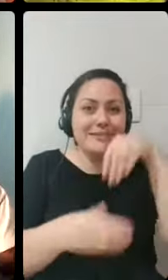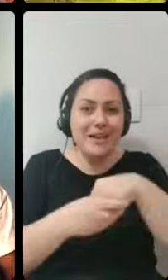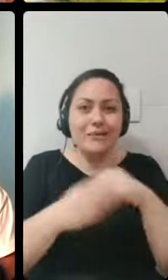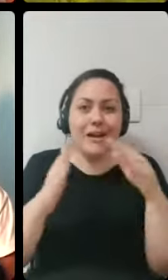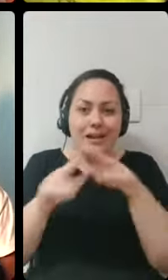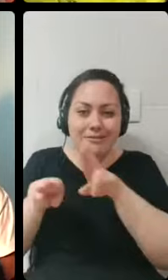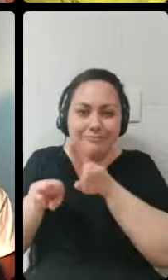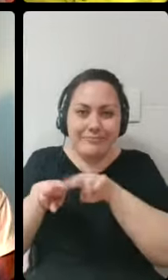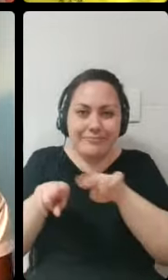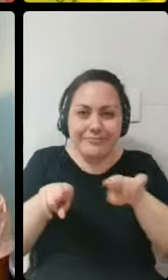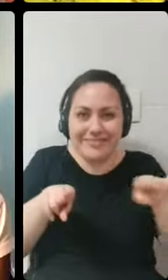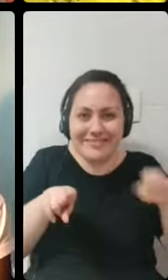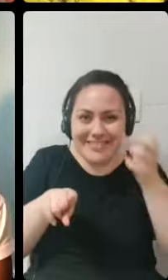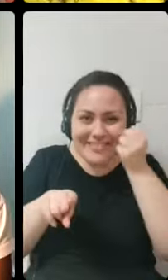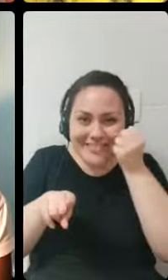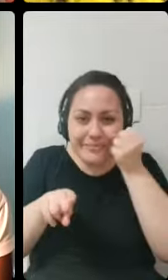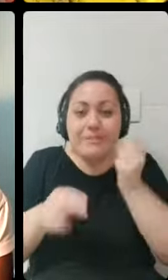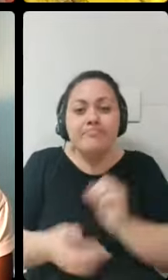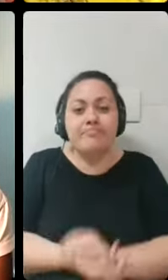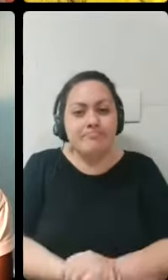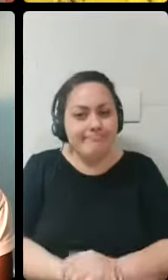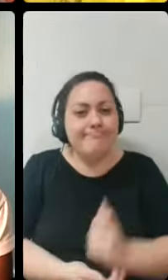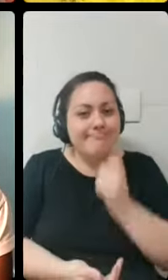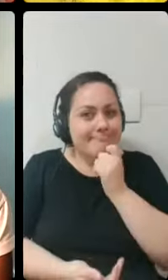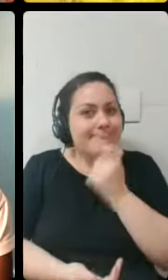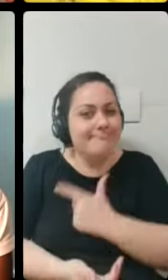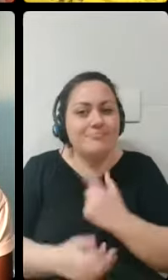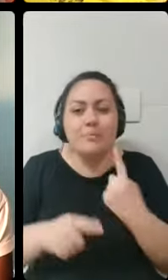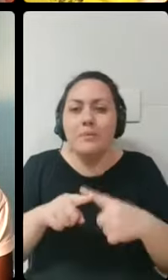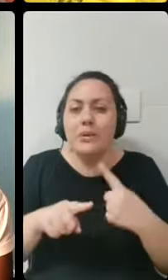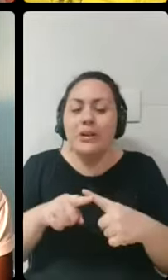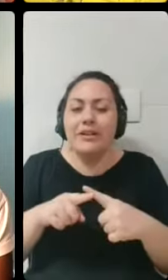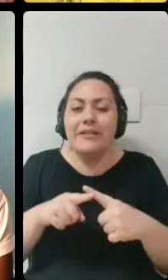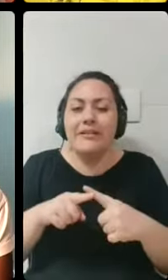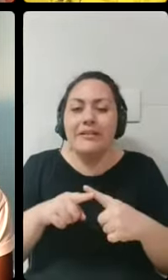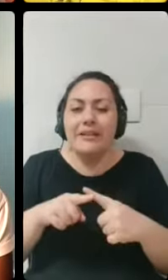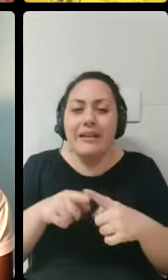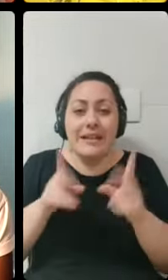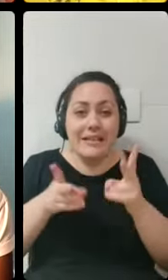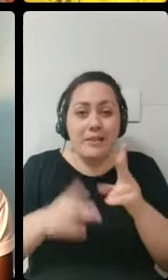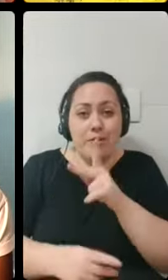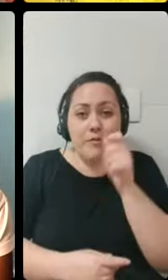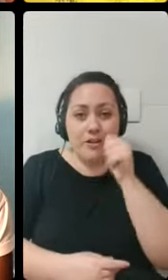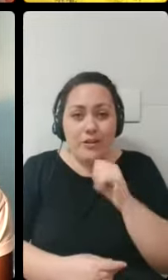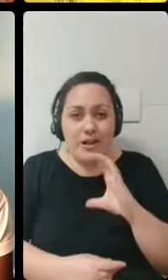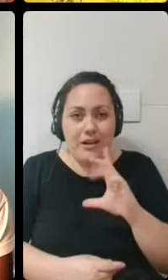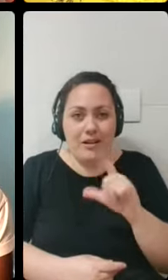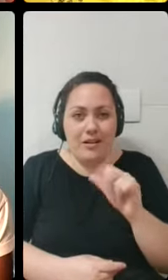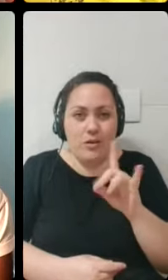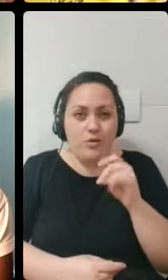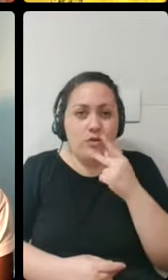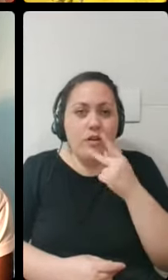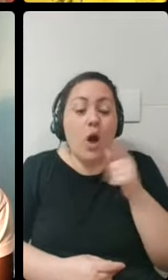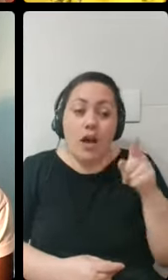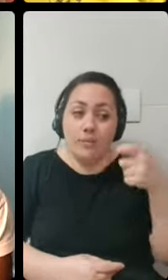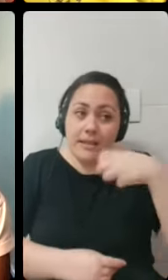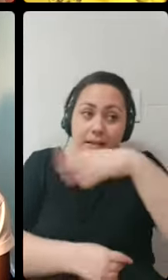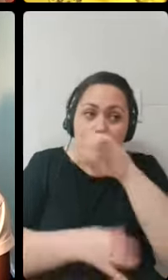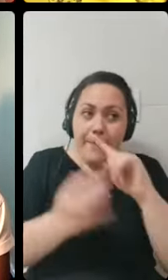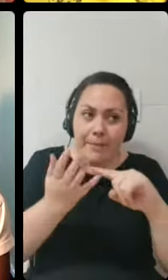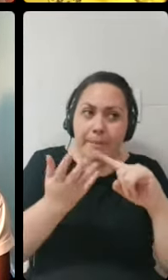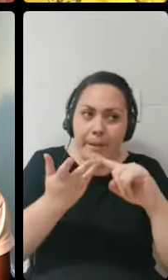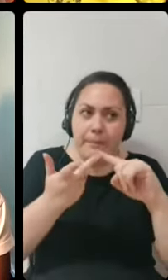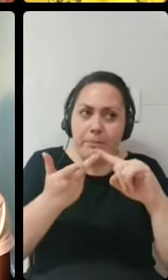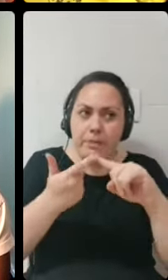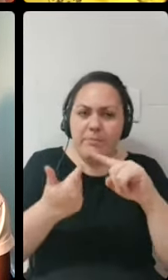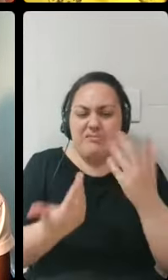E é muito engraçado, porque quando a gente estava aqui, a prof. Cláudia falava, ah, tem que levar isso, tem que levar aquilo. E a gente pensando, bah, não